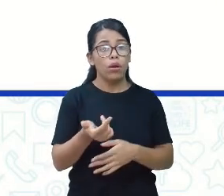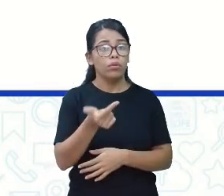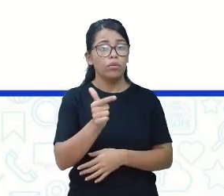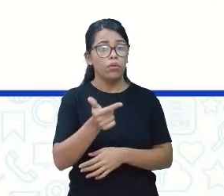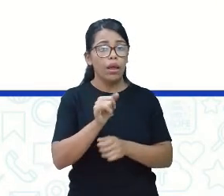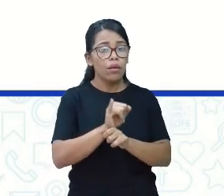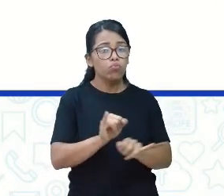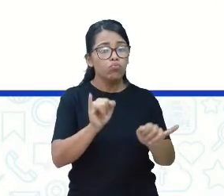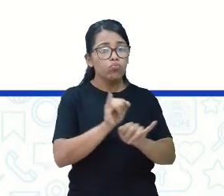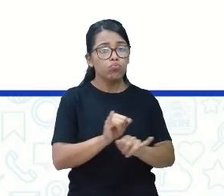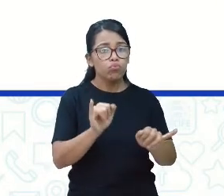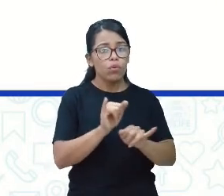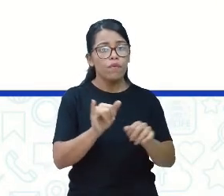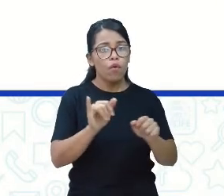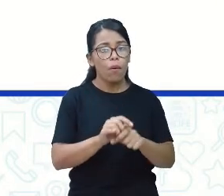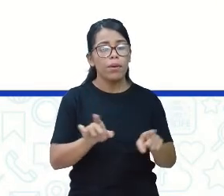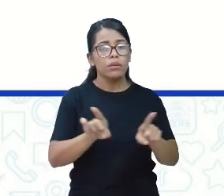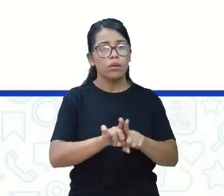acompanhamento,